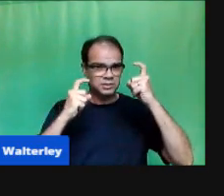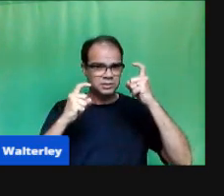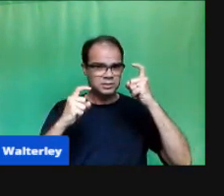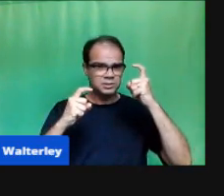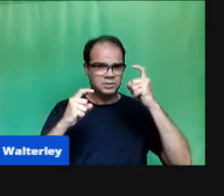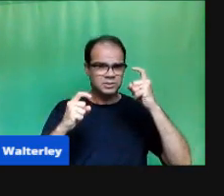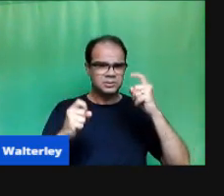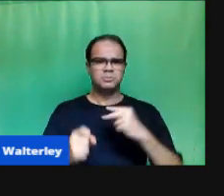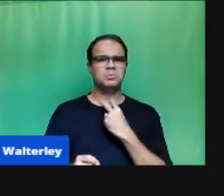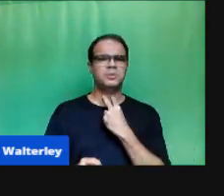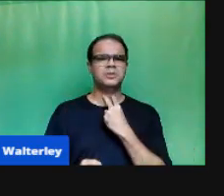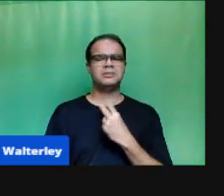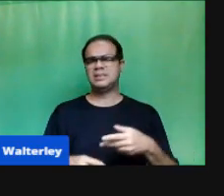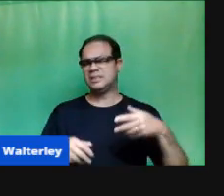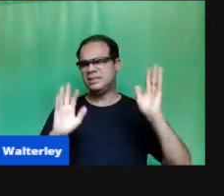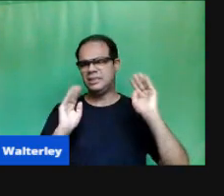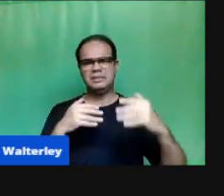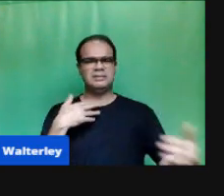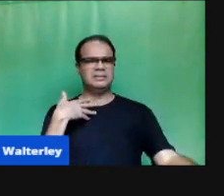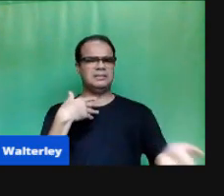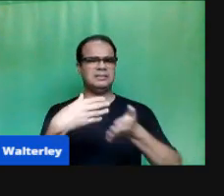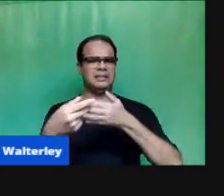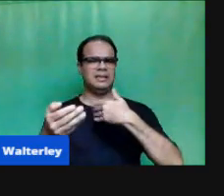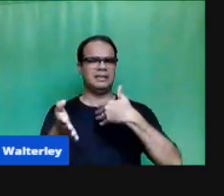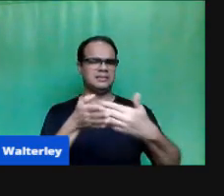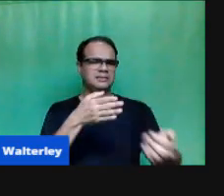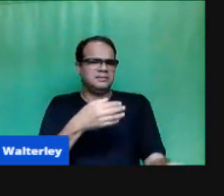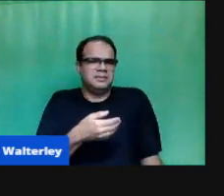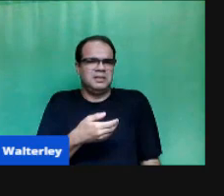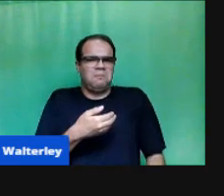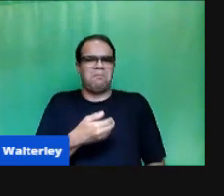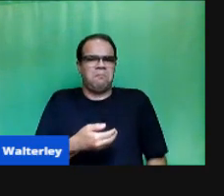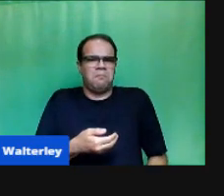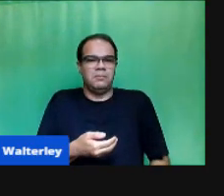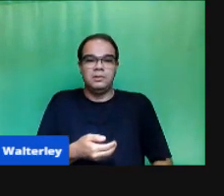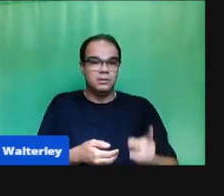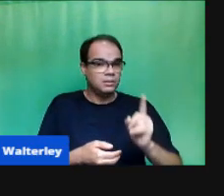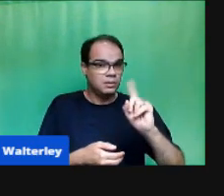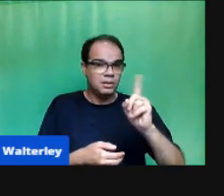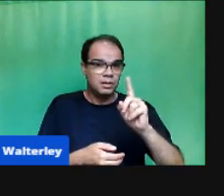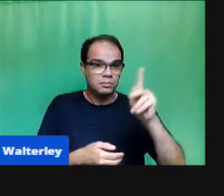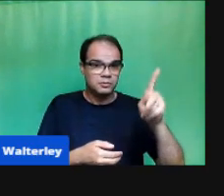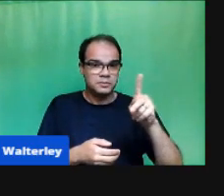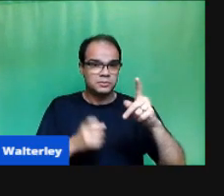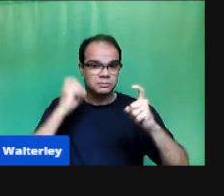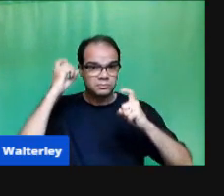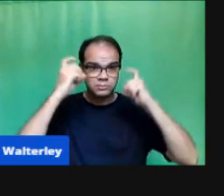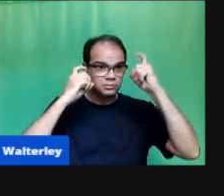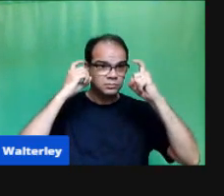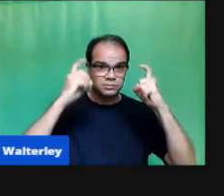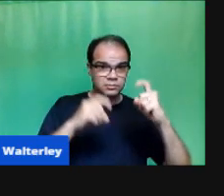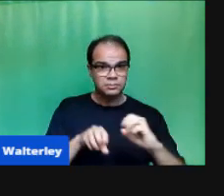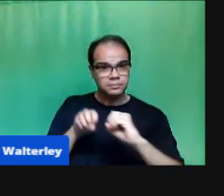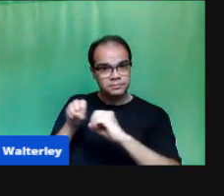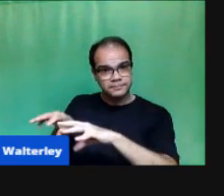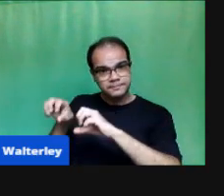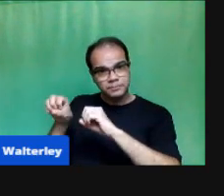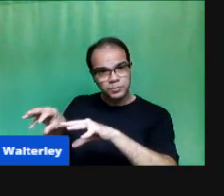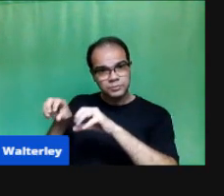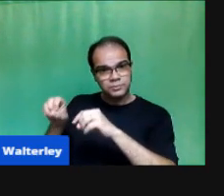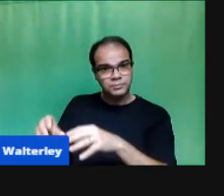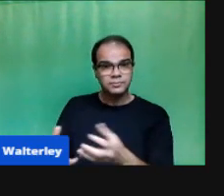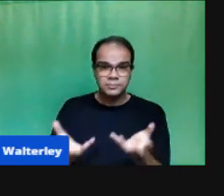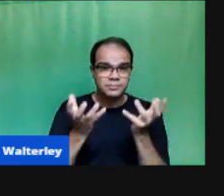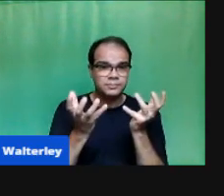uma dica só para vocês, que esses dias eu assisti, no YouTube eu estava assistindo uma reportagem até